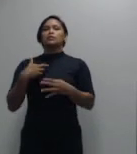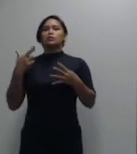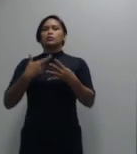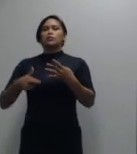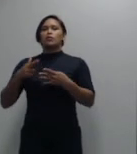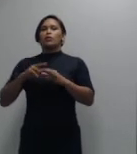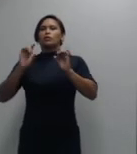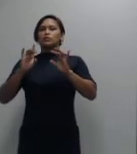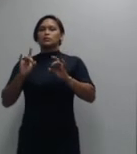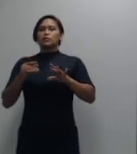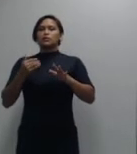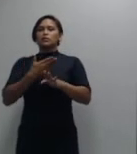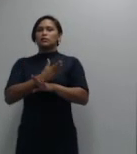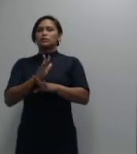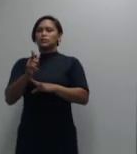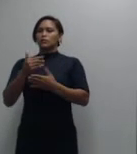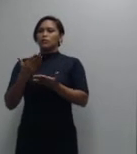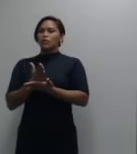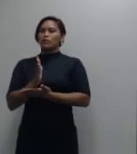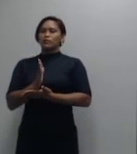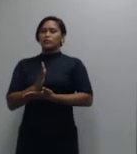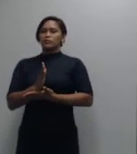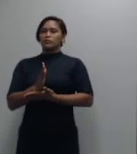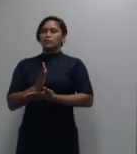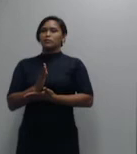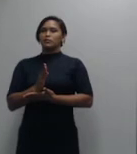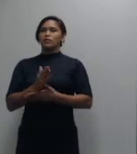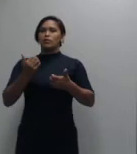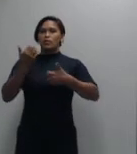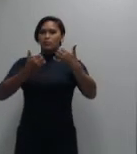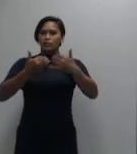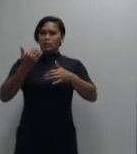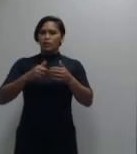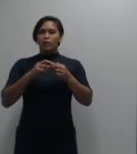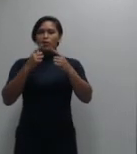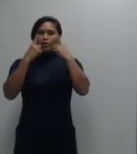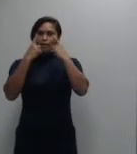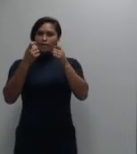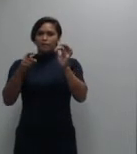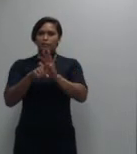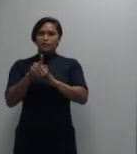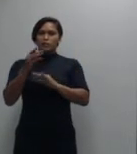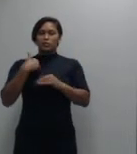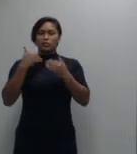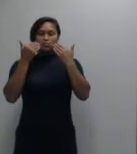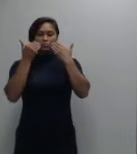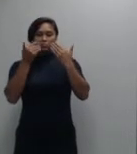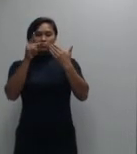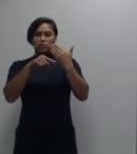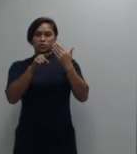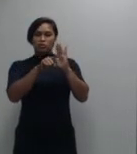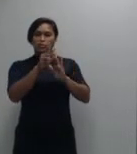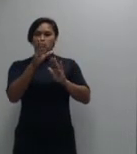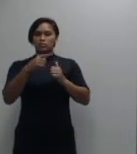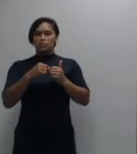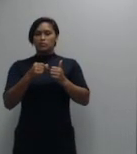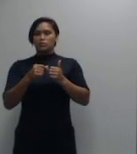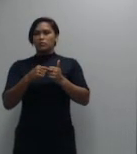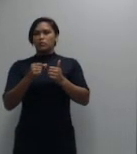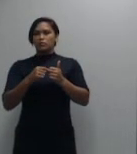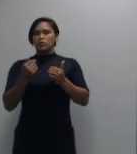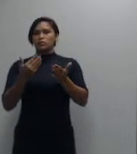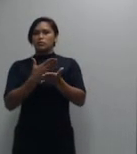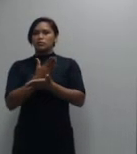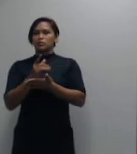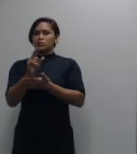foi provido e com reconhecimento que violação às disposições do artigo da Lei processual